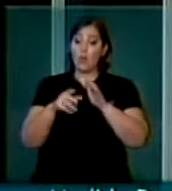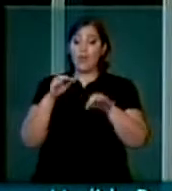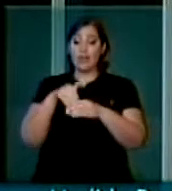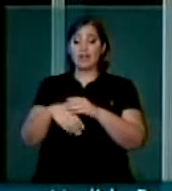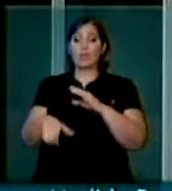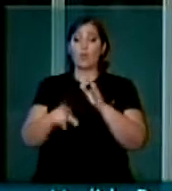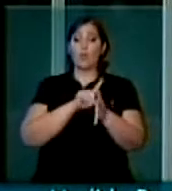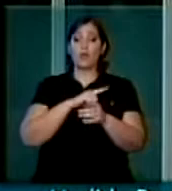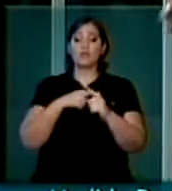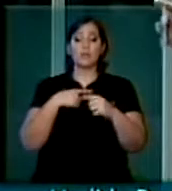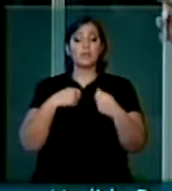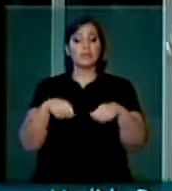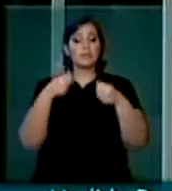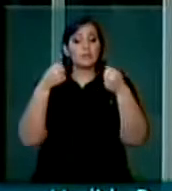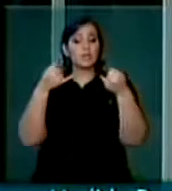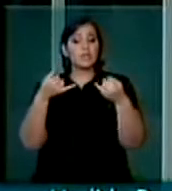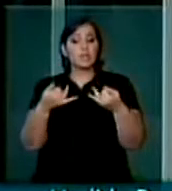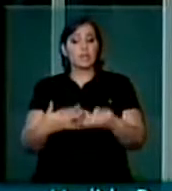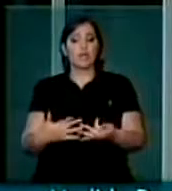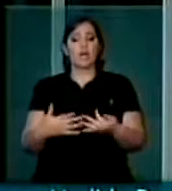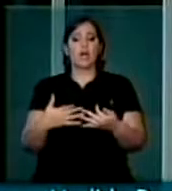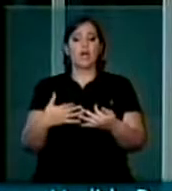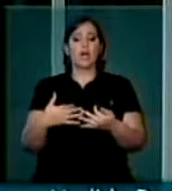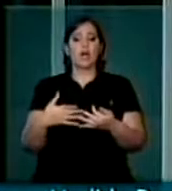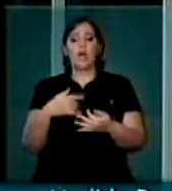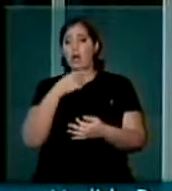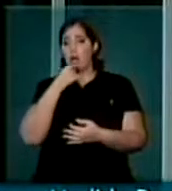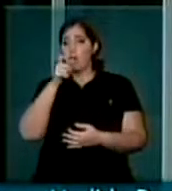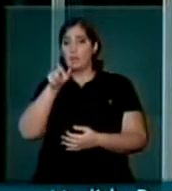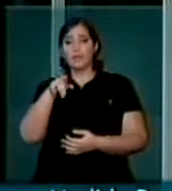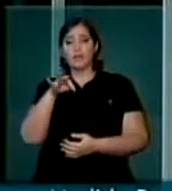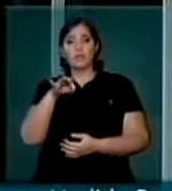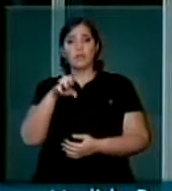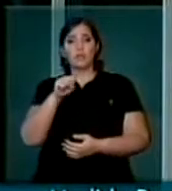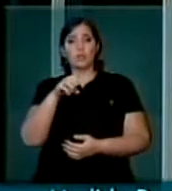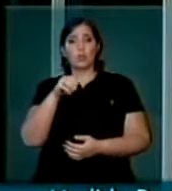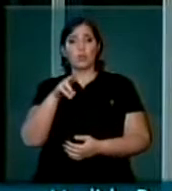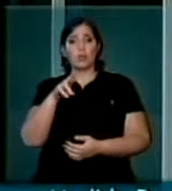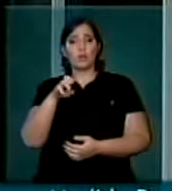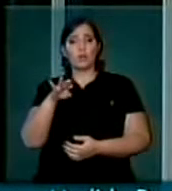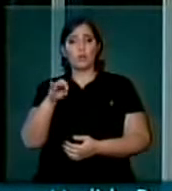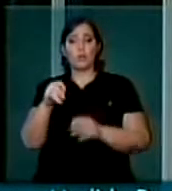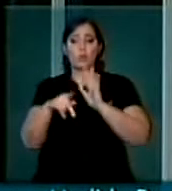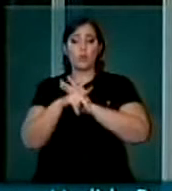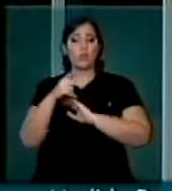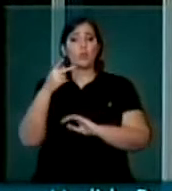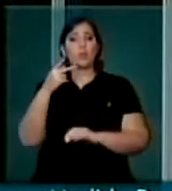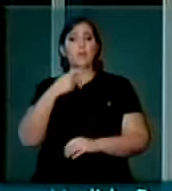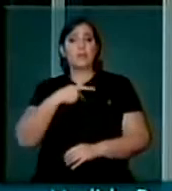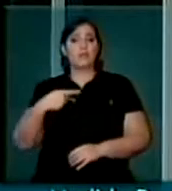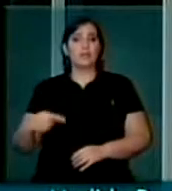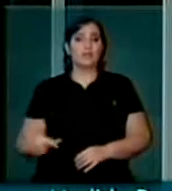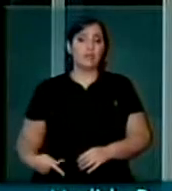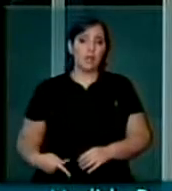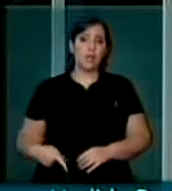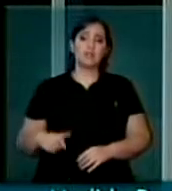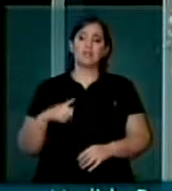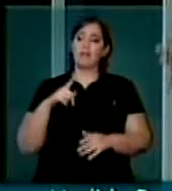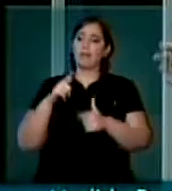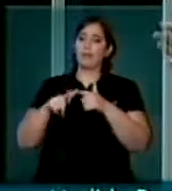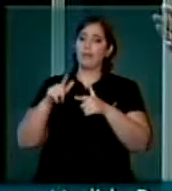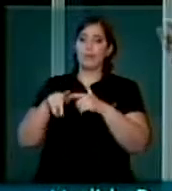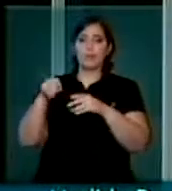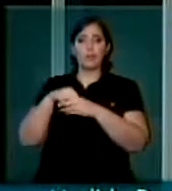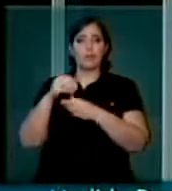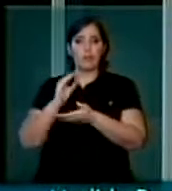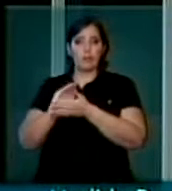esclarecer Bancop, há que se esclarecer o tesoureiro do partido, do presidente da República envolvido, do uso das fundações, a necessidade